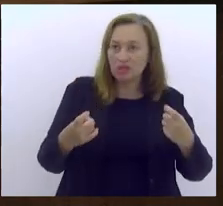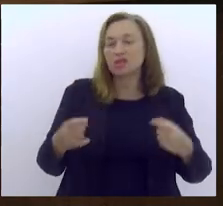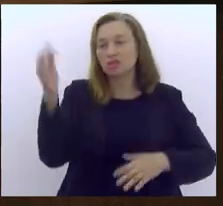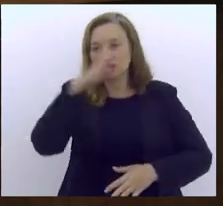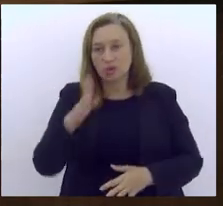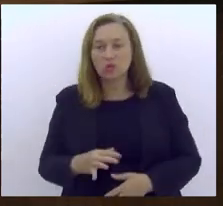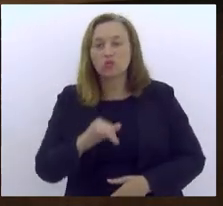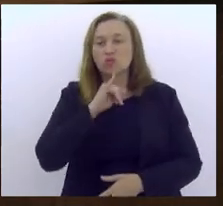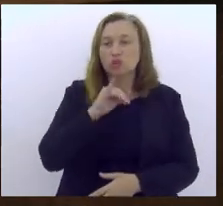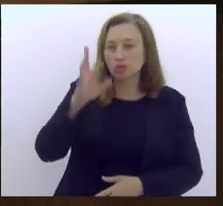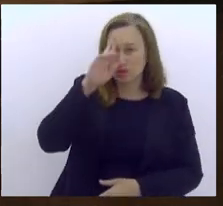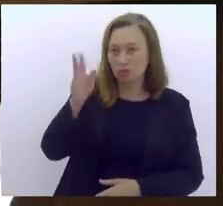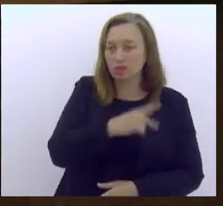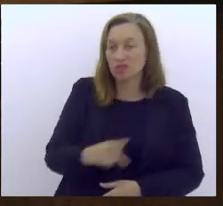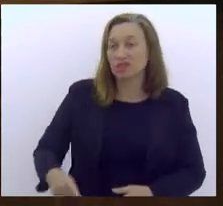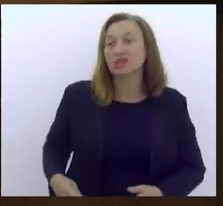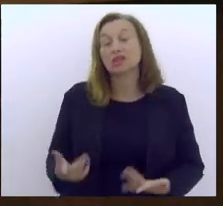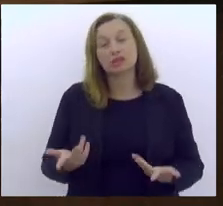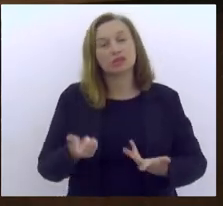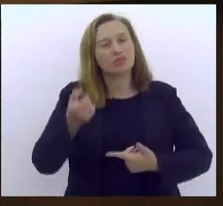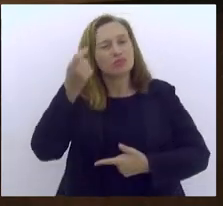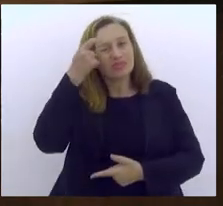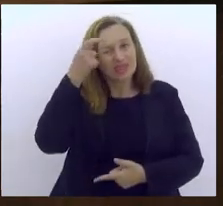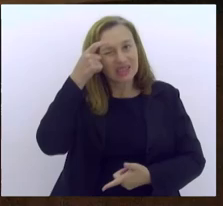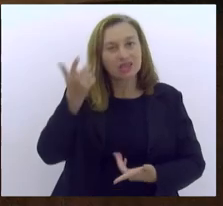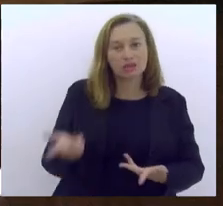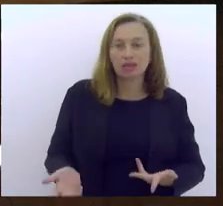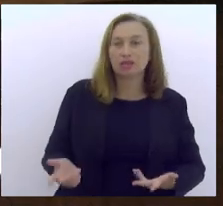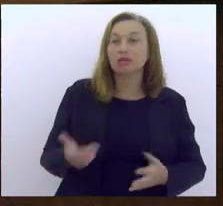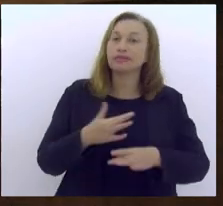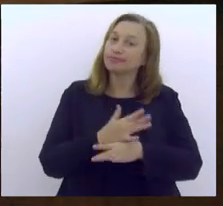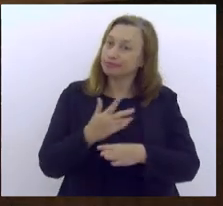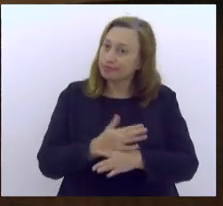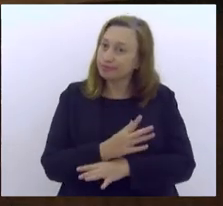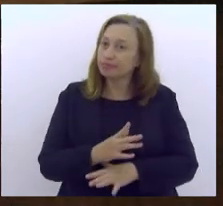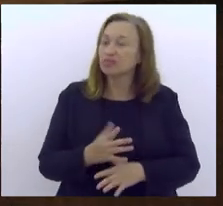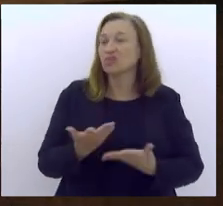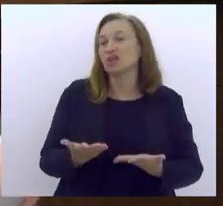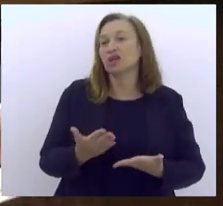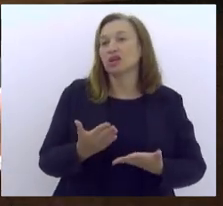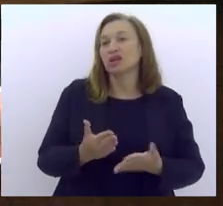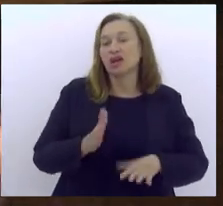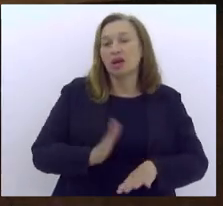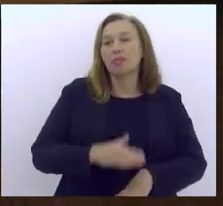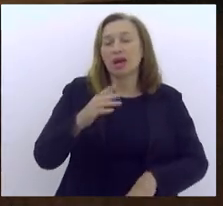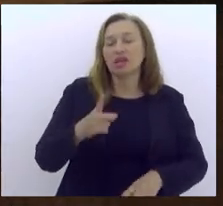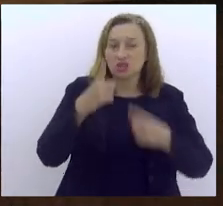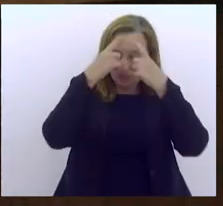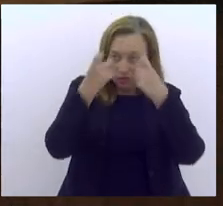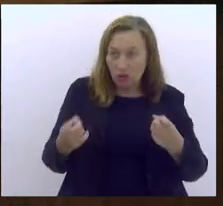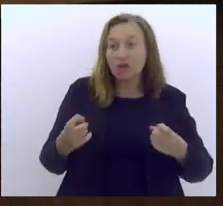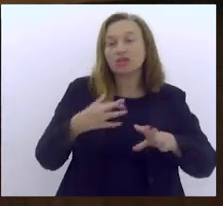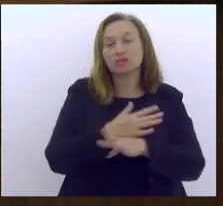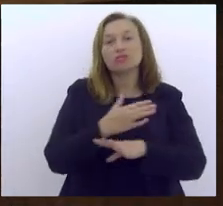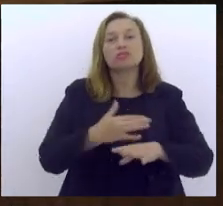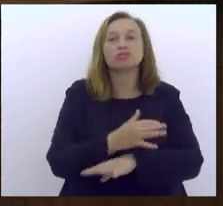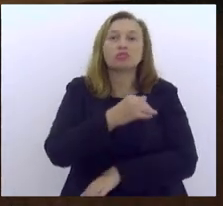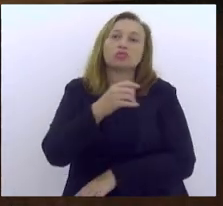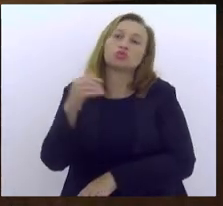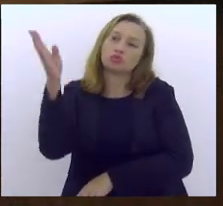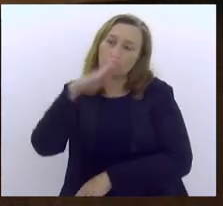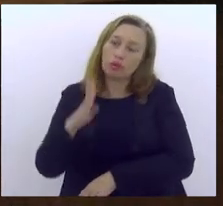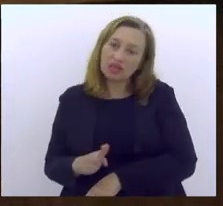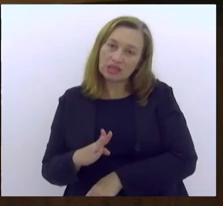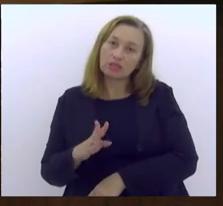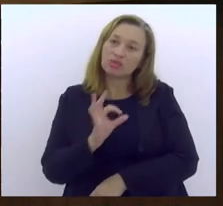infelizmente, presidente, fica aqui na nossa cabeça, por ser a cidade, né, tida aí como a mais violenta do Brasil. Consequentemente,